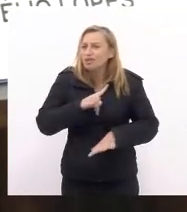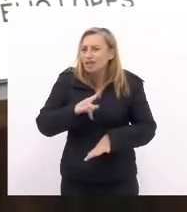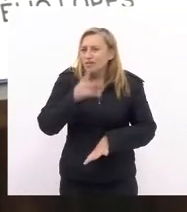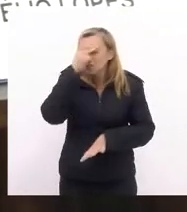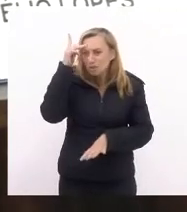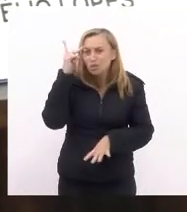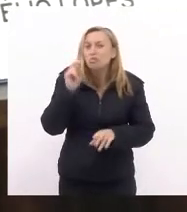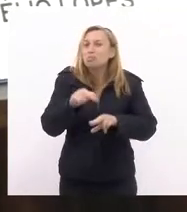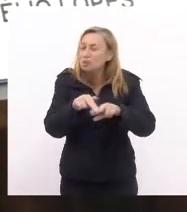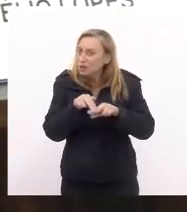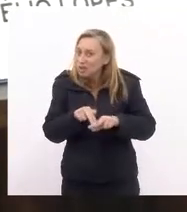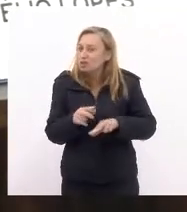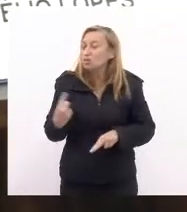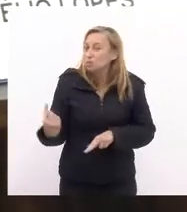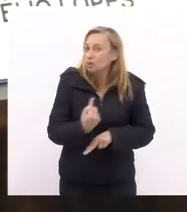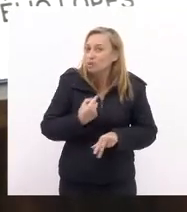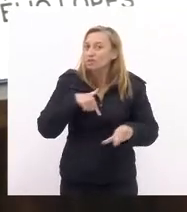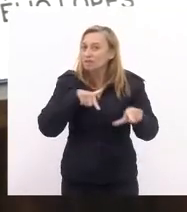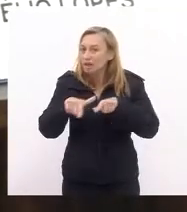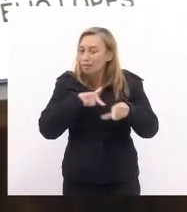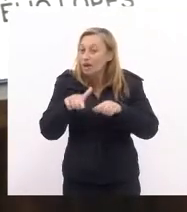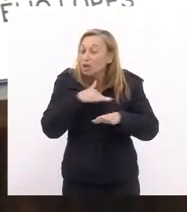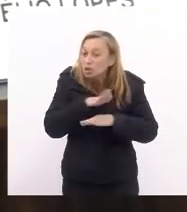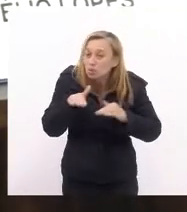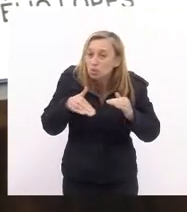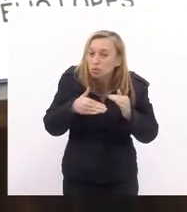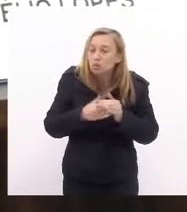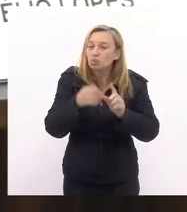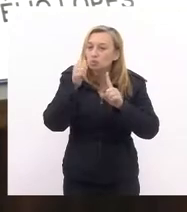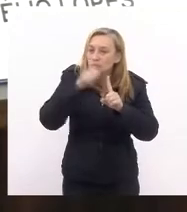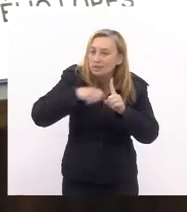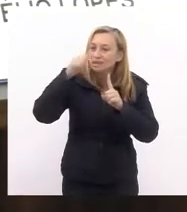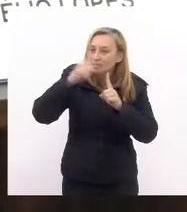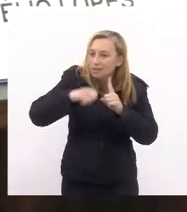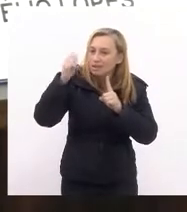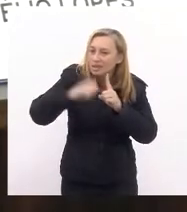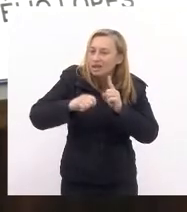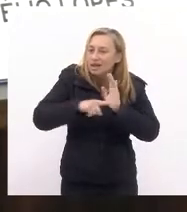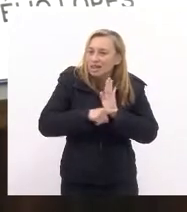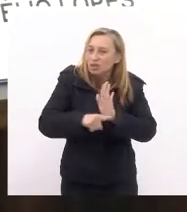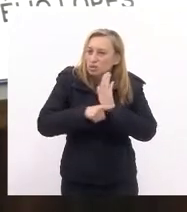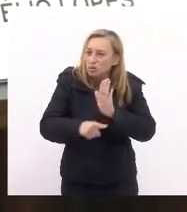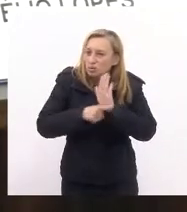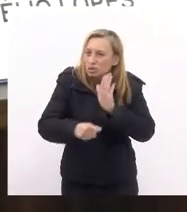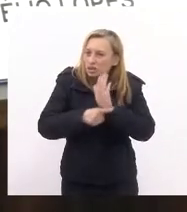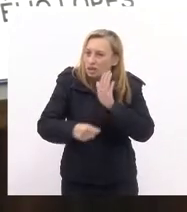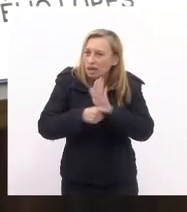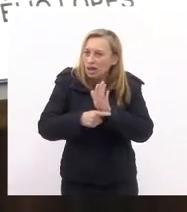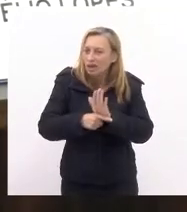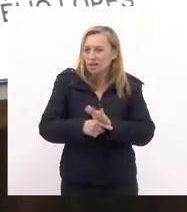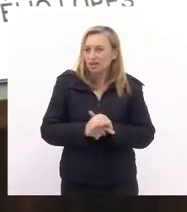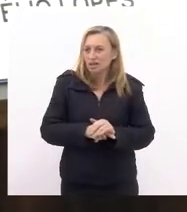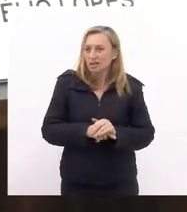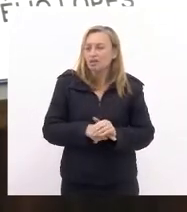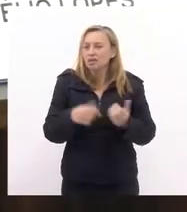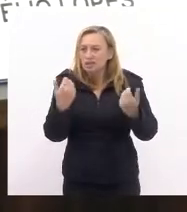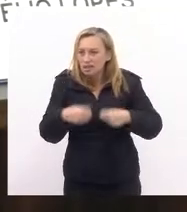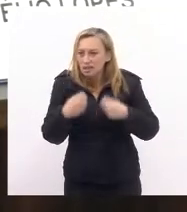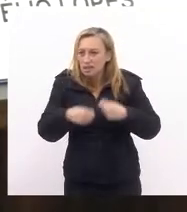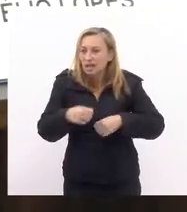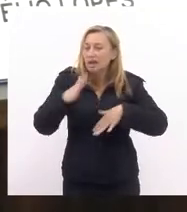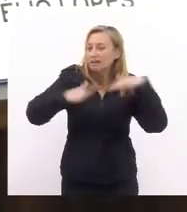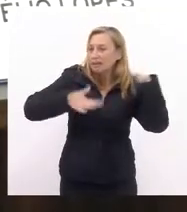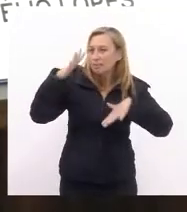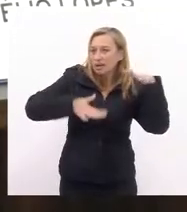Por isso, o nosso trabalho todo mês é ajudar os menos favorecidos, independente